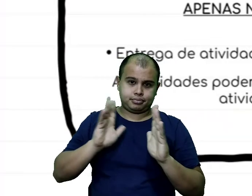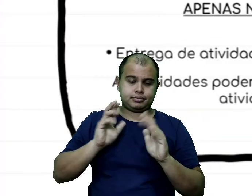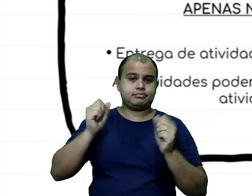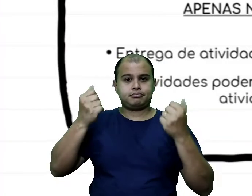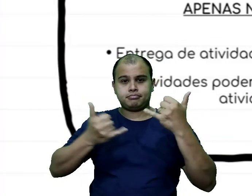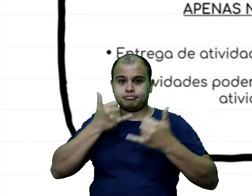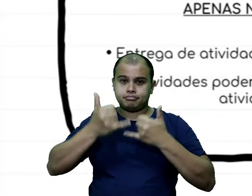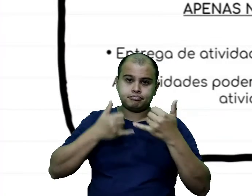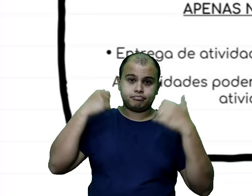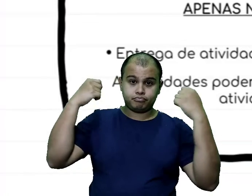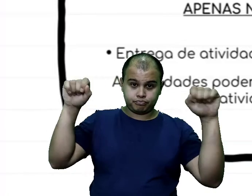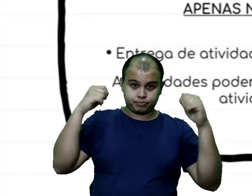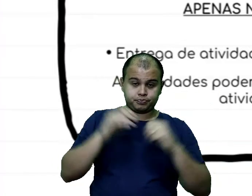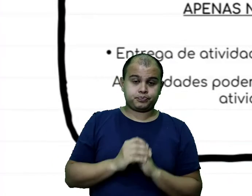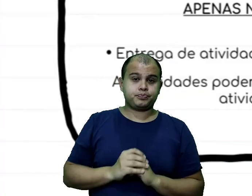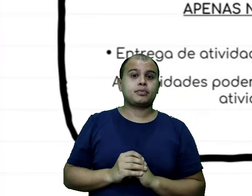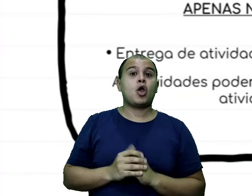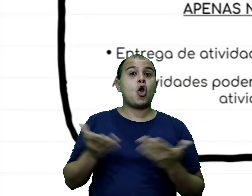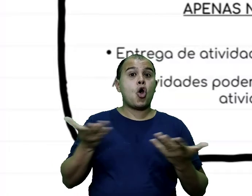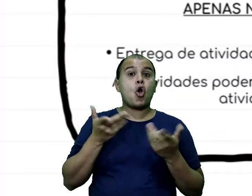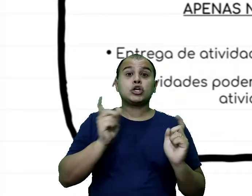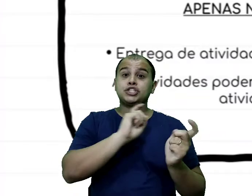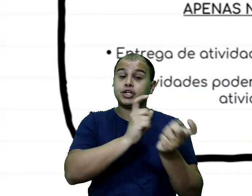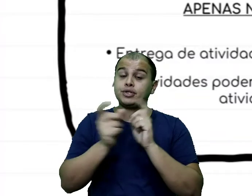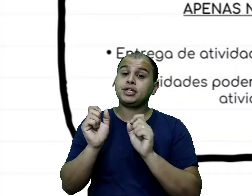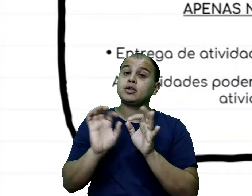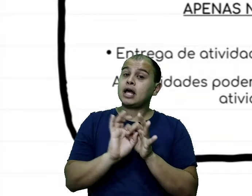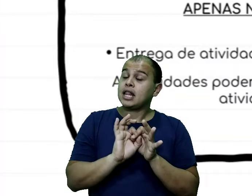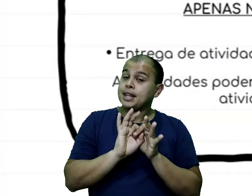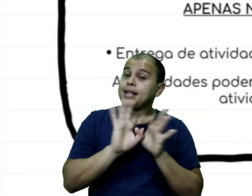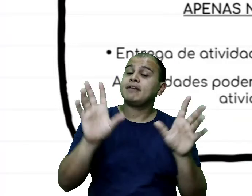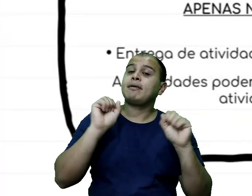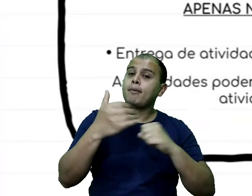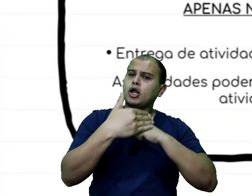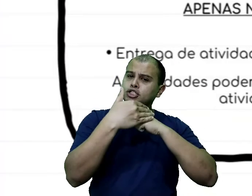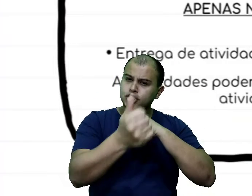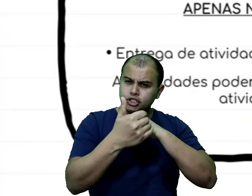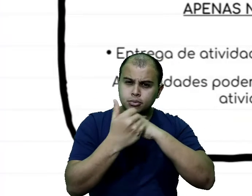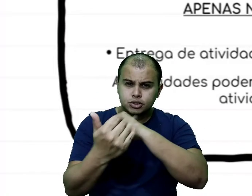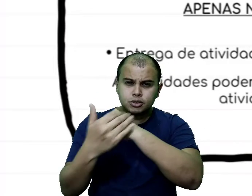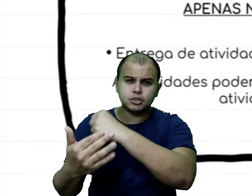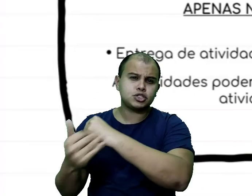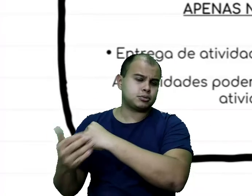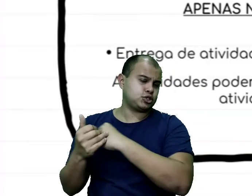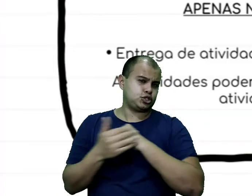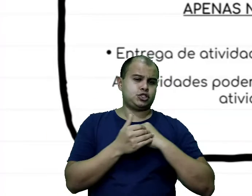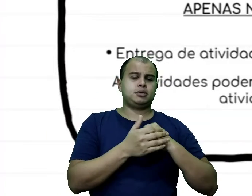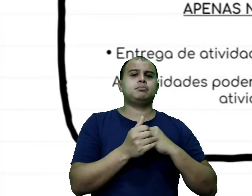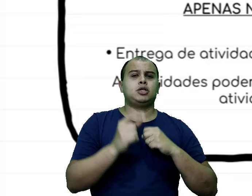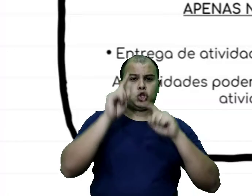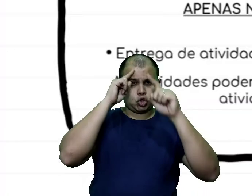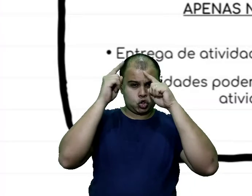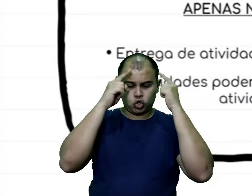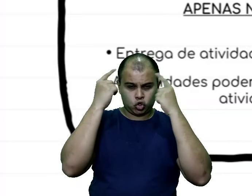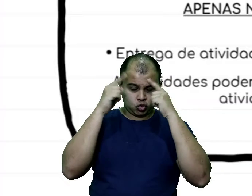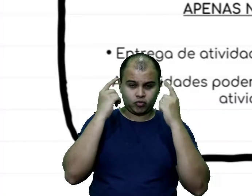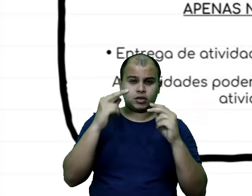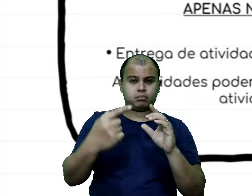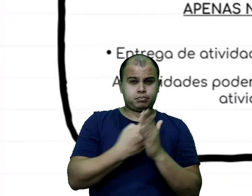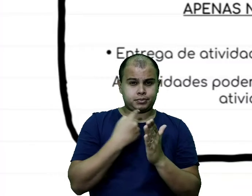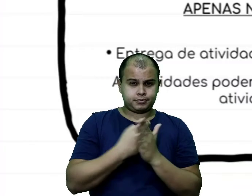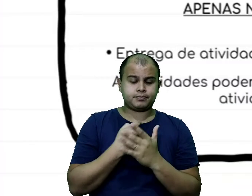que ela for realizar a atividade. Então, hoje na reunião nós estamos disponíveis para quem tiver dúvida chamar a gente